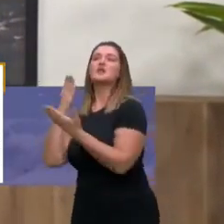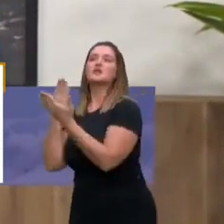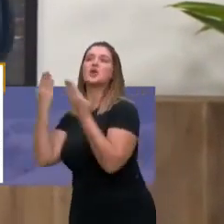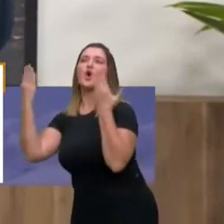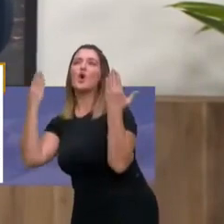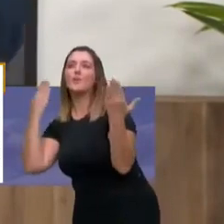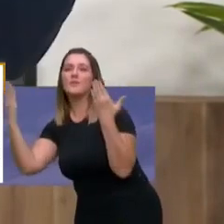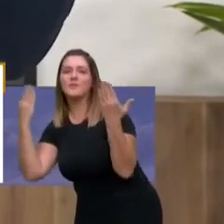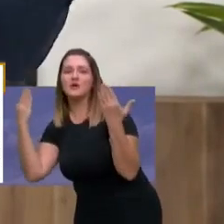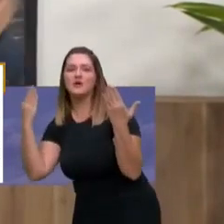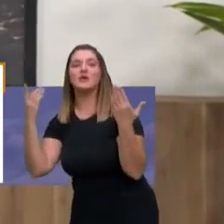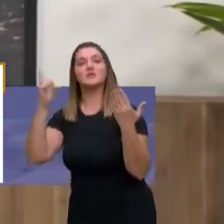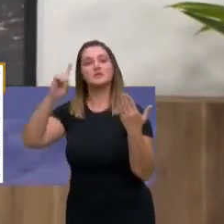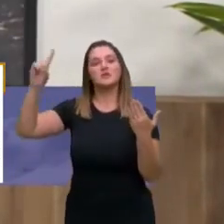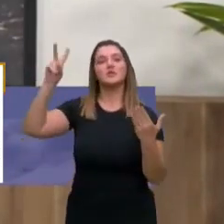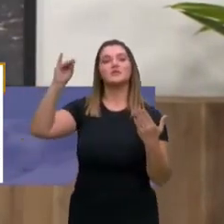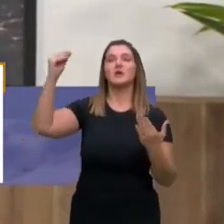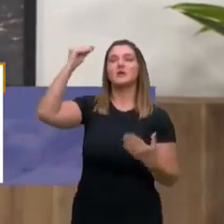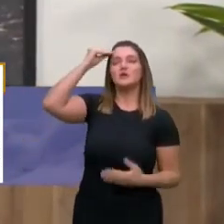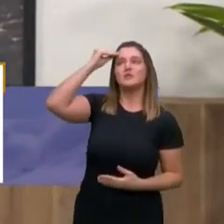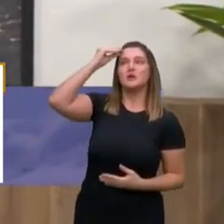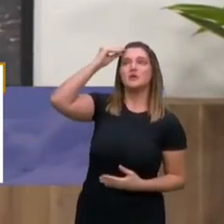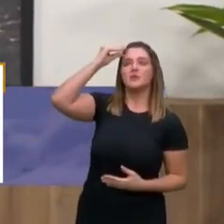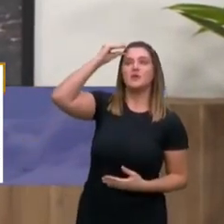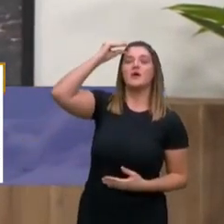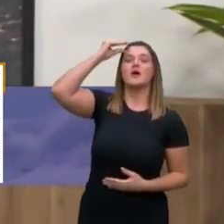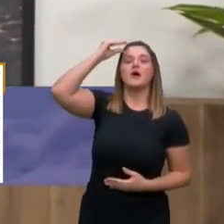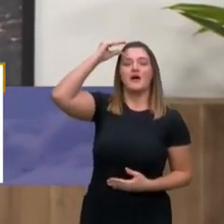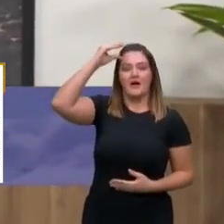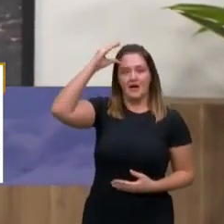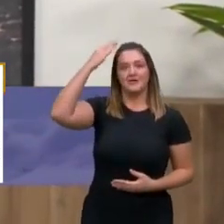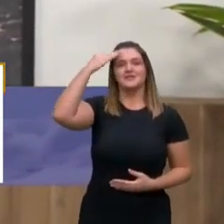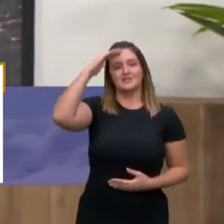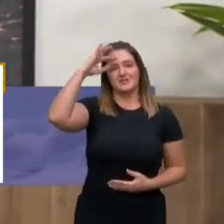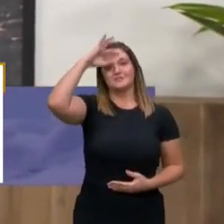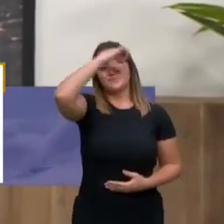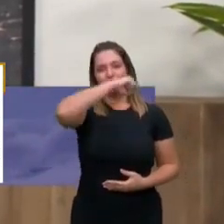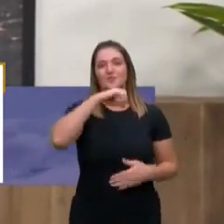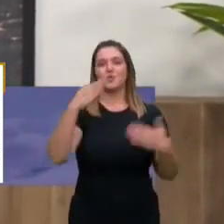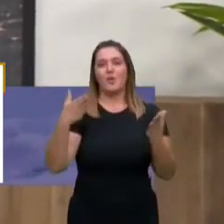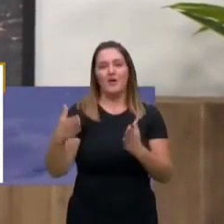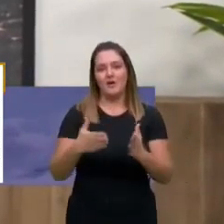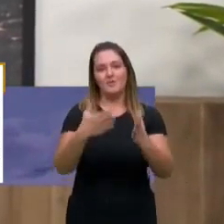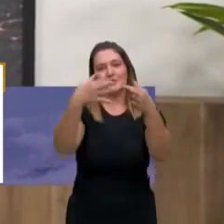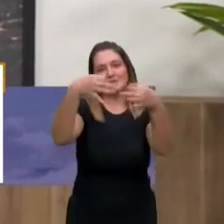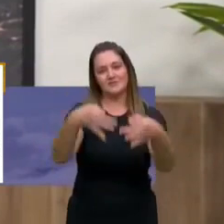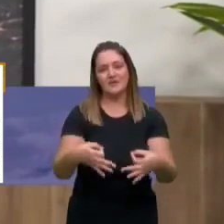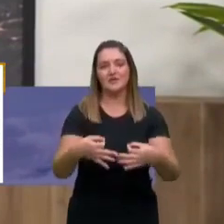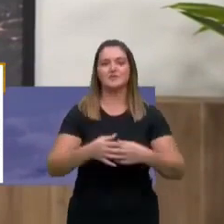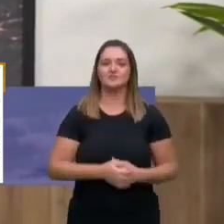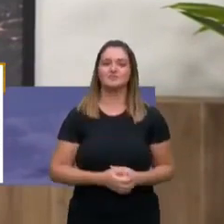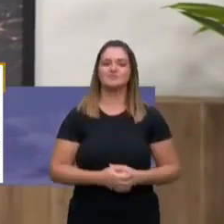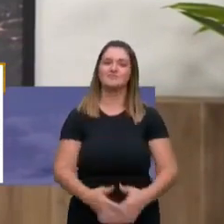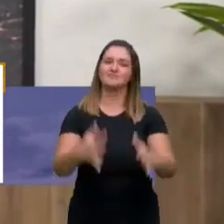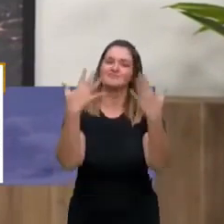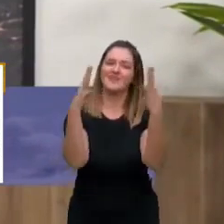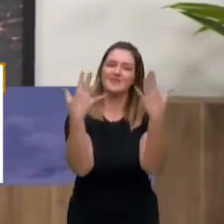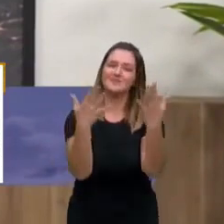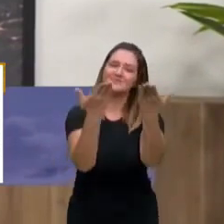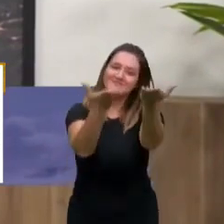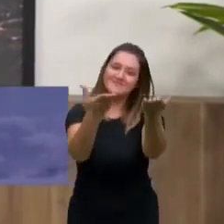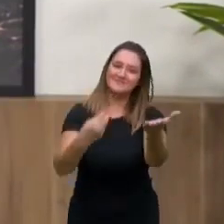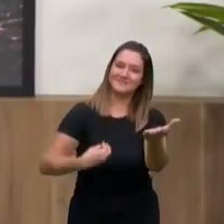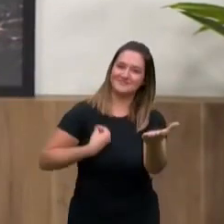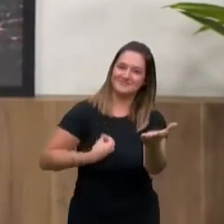profecia, e Deus vai abrindo o nosso entendimento para finalmente entender o caminho certo. Parabéns, porque você faz parte